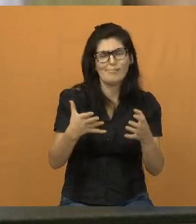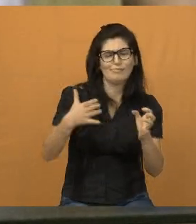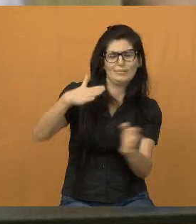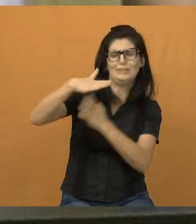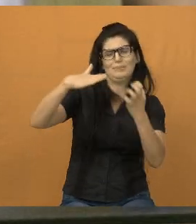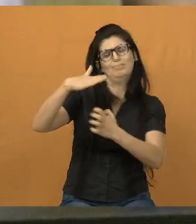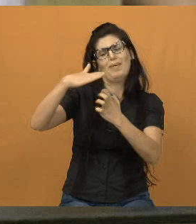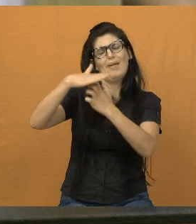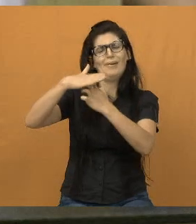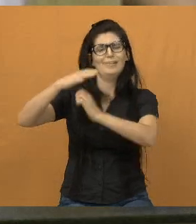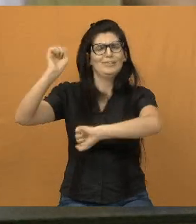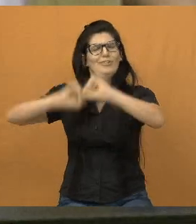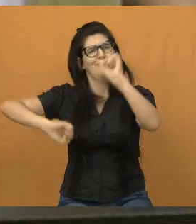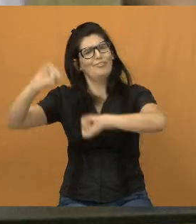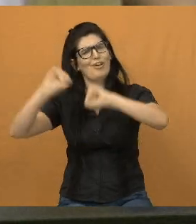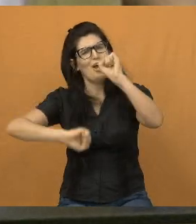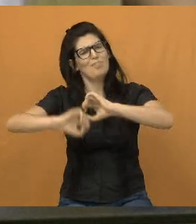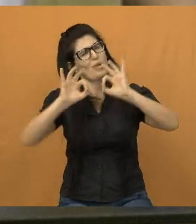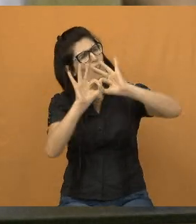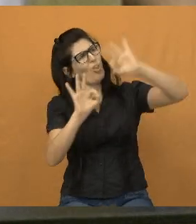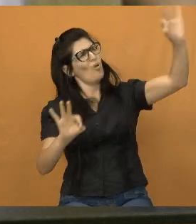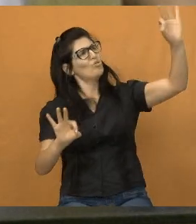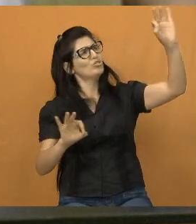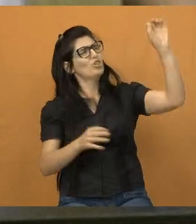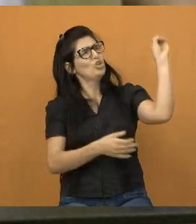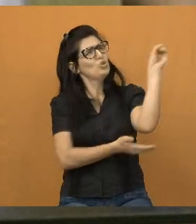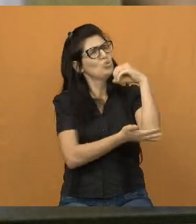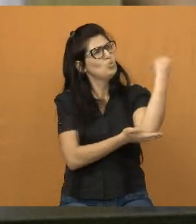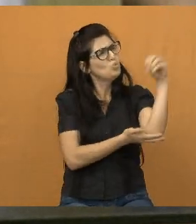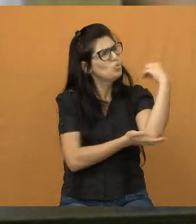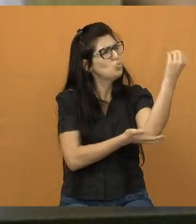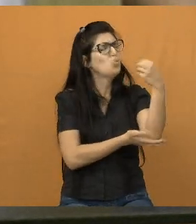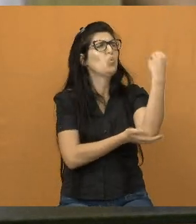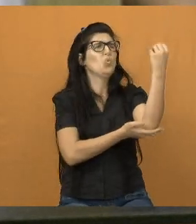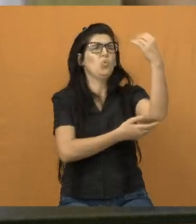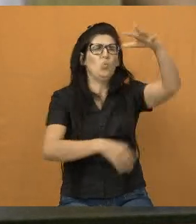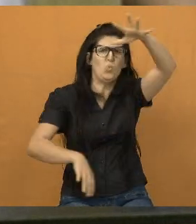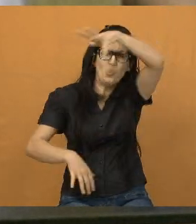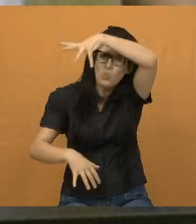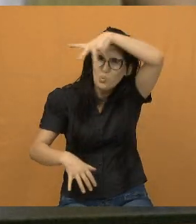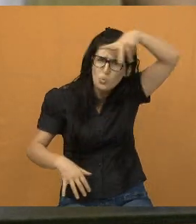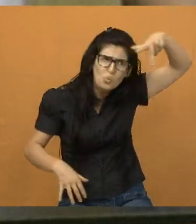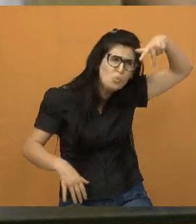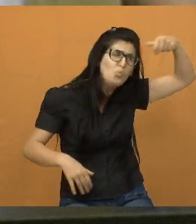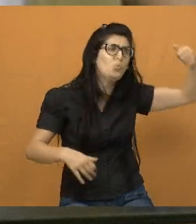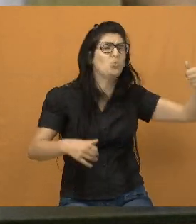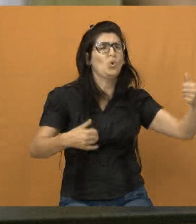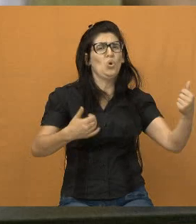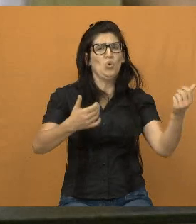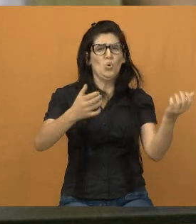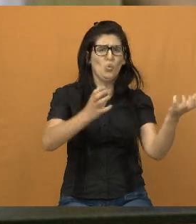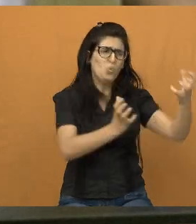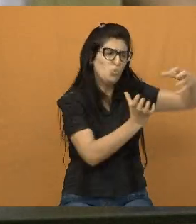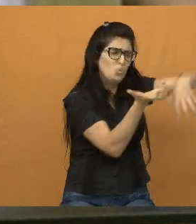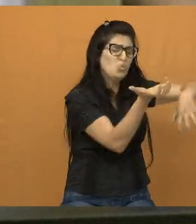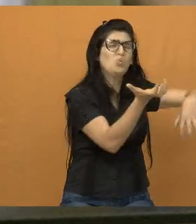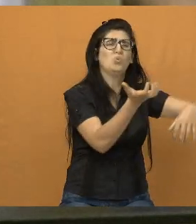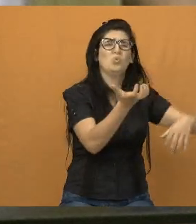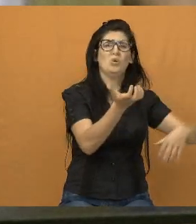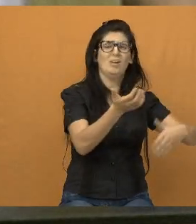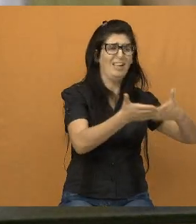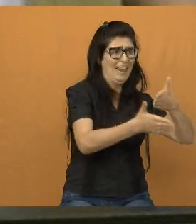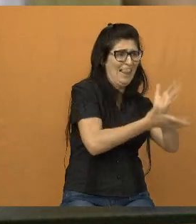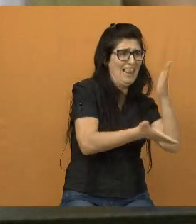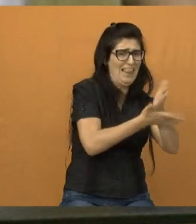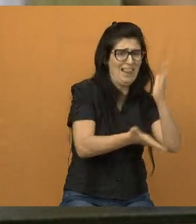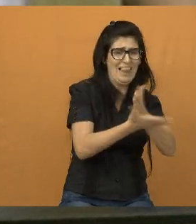lá da região sul, do norte do país, Manaus, centro-oeste, tudo ganhando licitações,